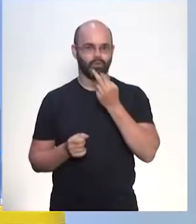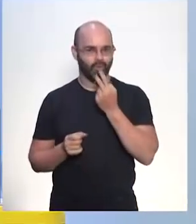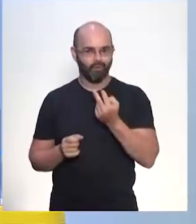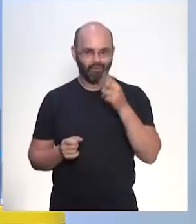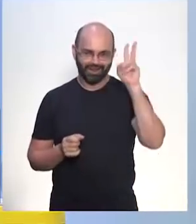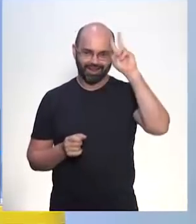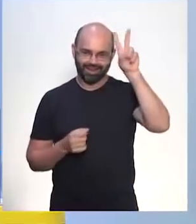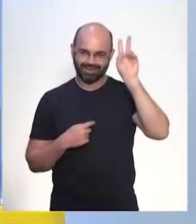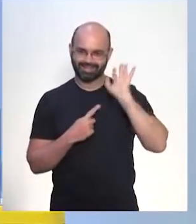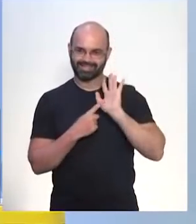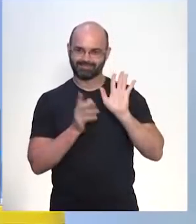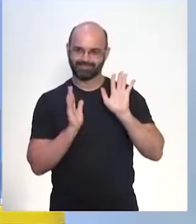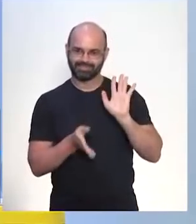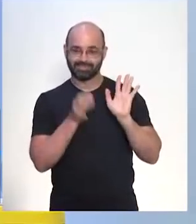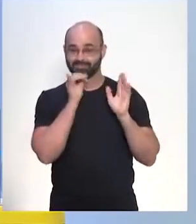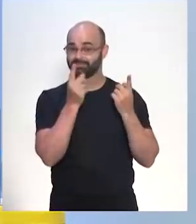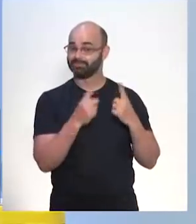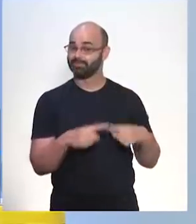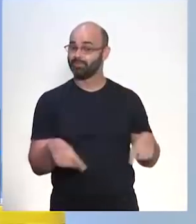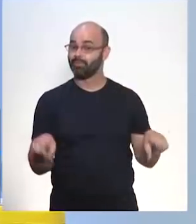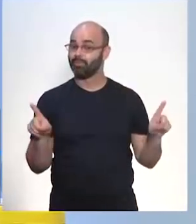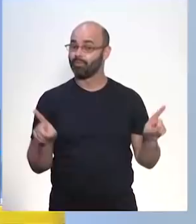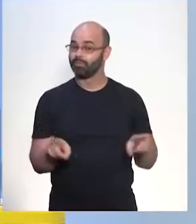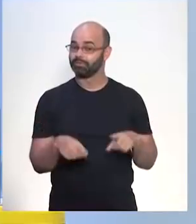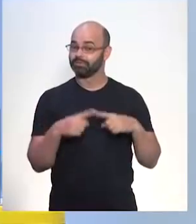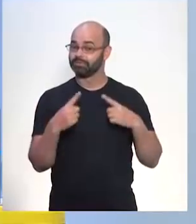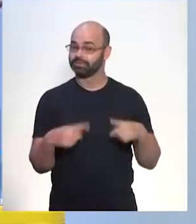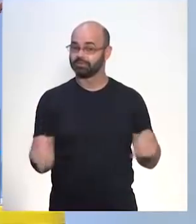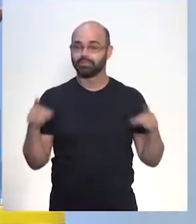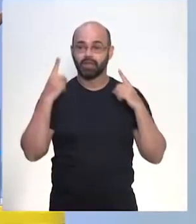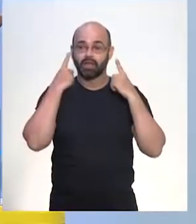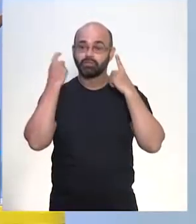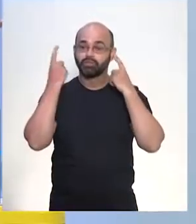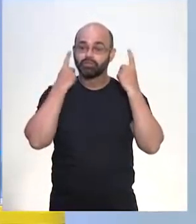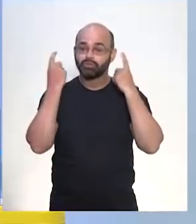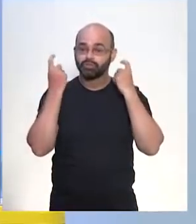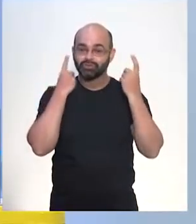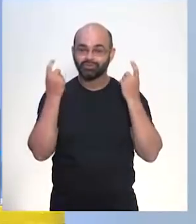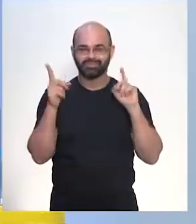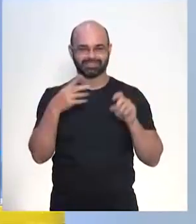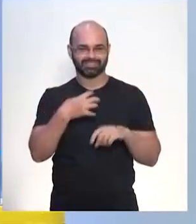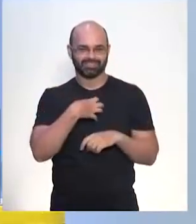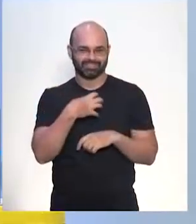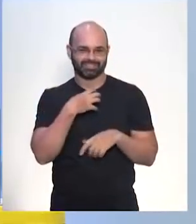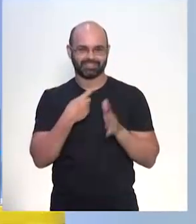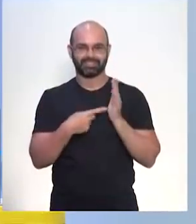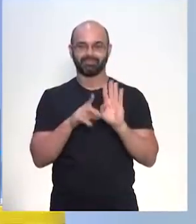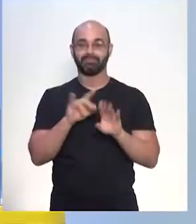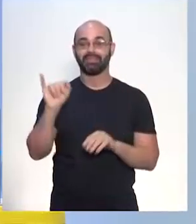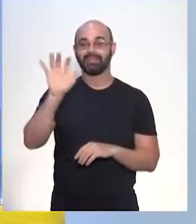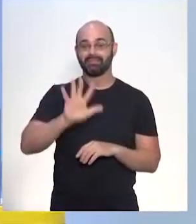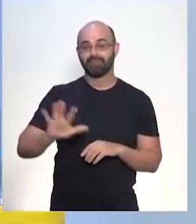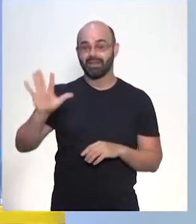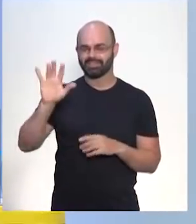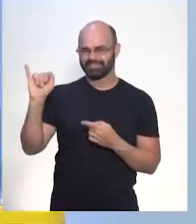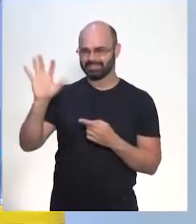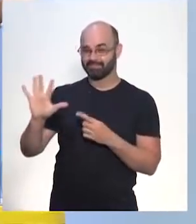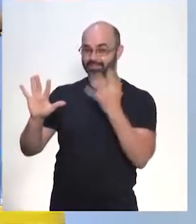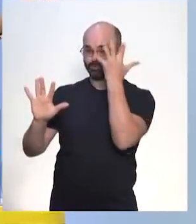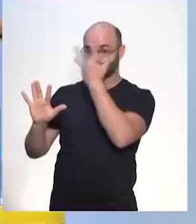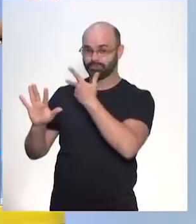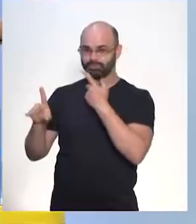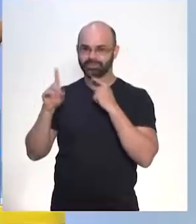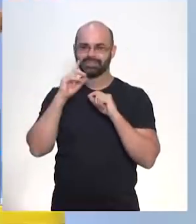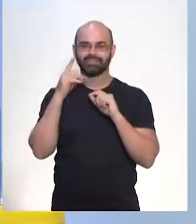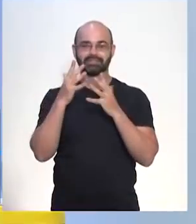da música, Sons, o do som. som, até da forma A que se forma, coloca, exato. a imagem, da beleza da imagem, do brilho